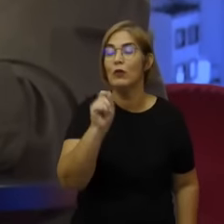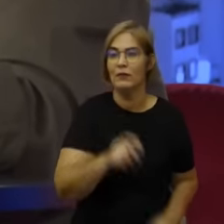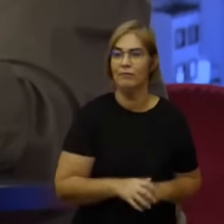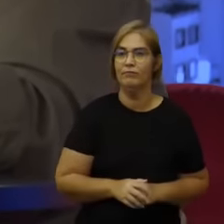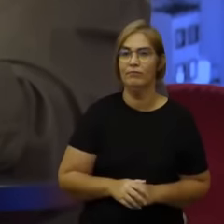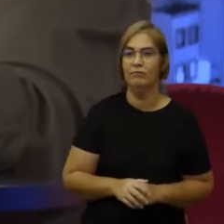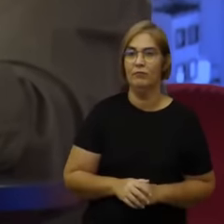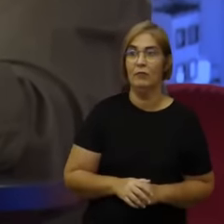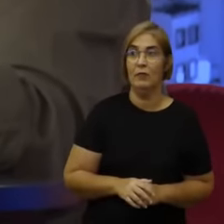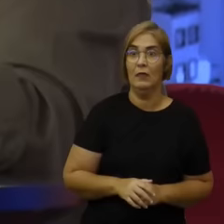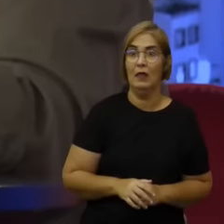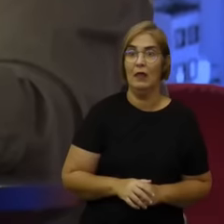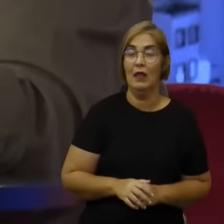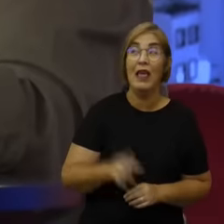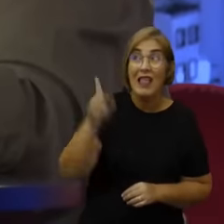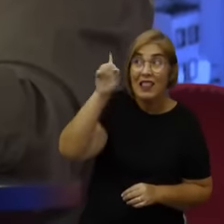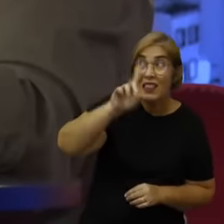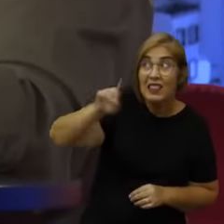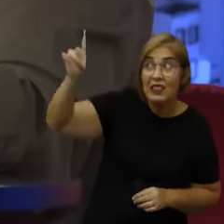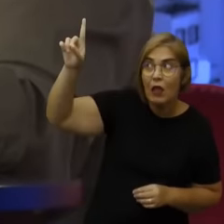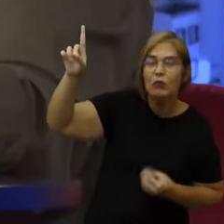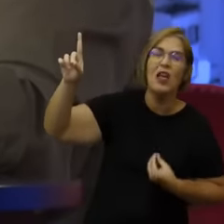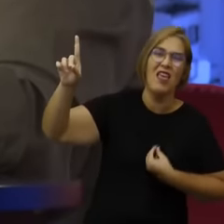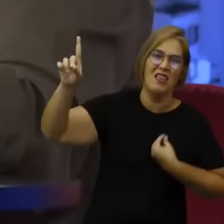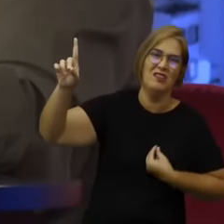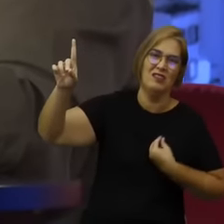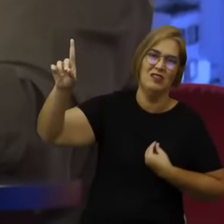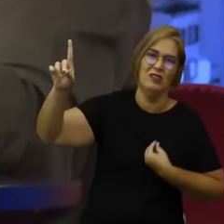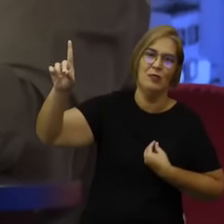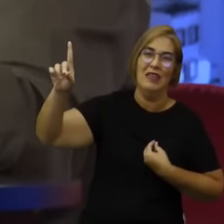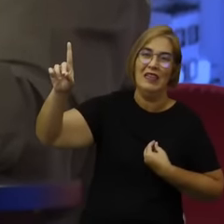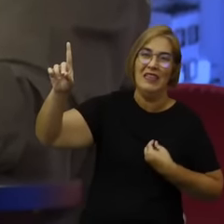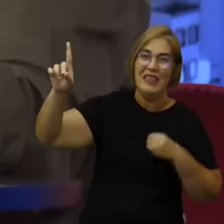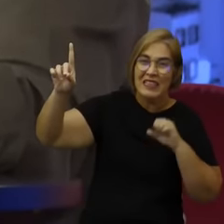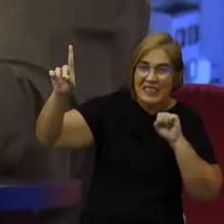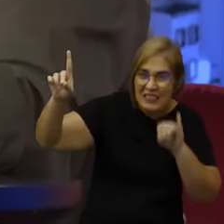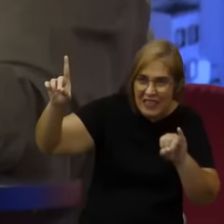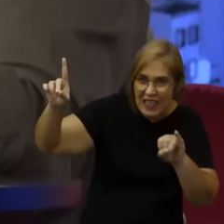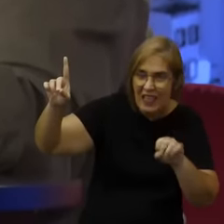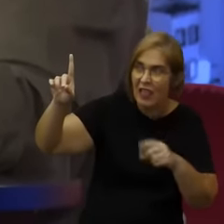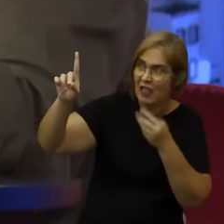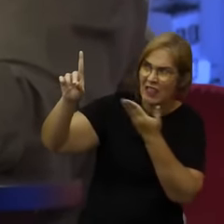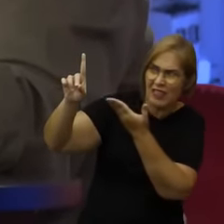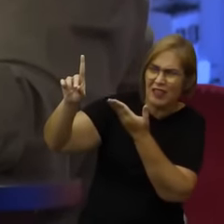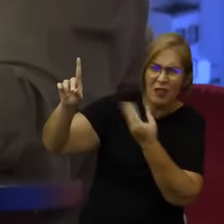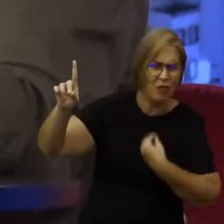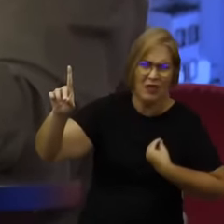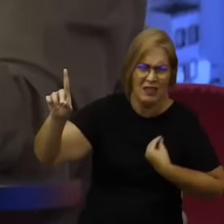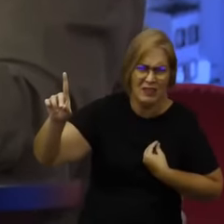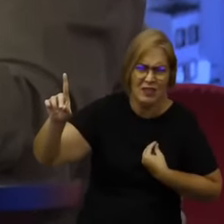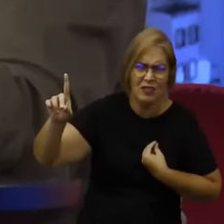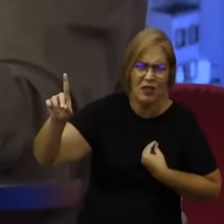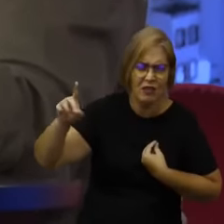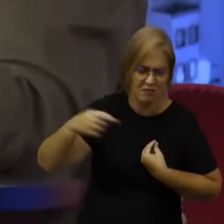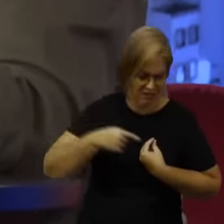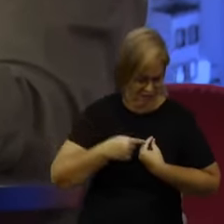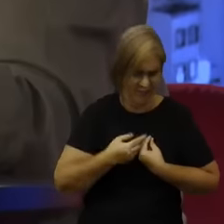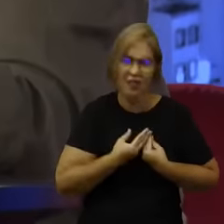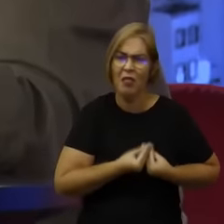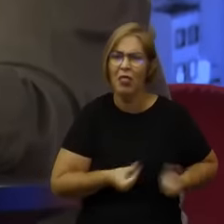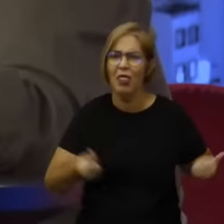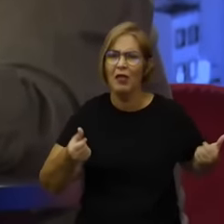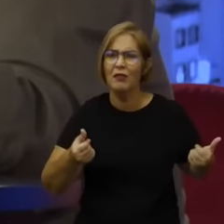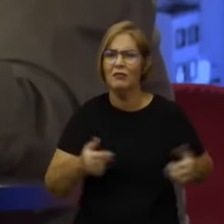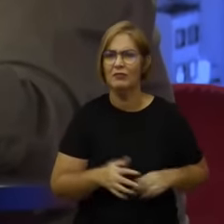ou a vida humana não tem sentido nenhum. Ou Deus existe, ou a vida humana é uma farsa.